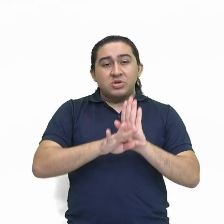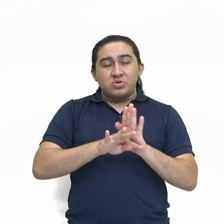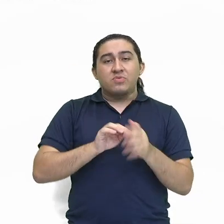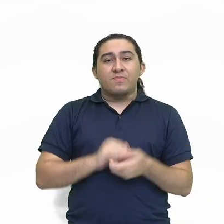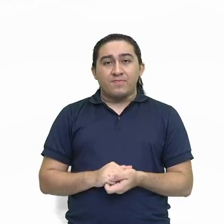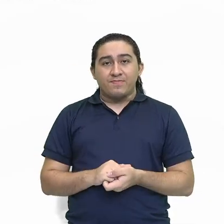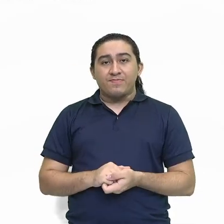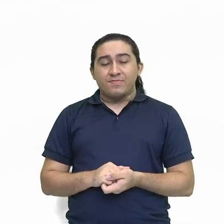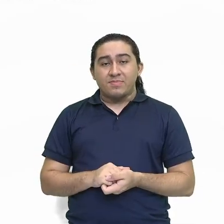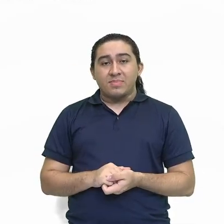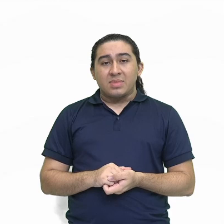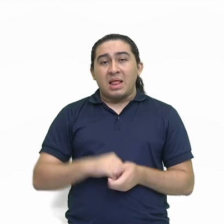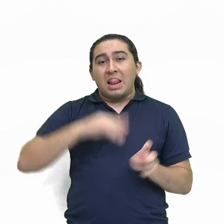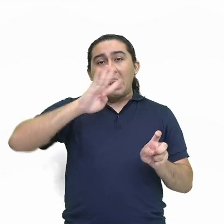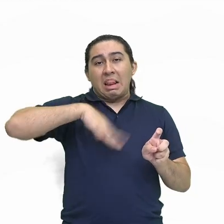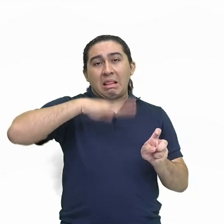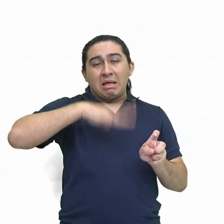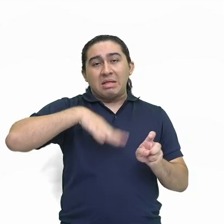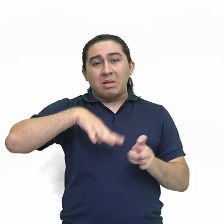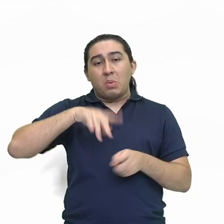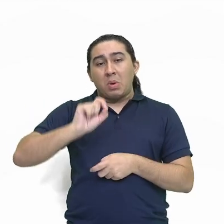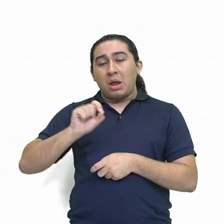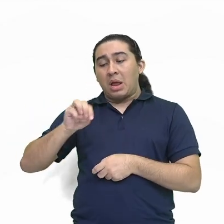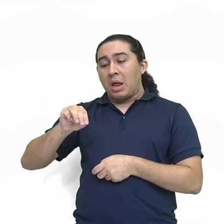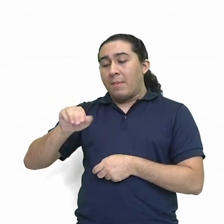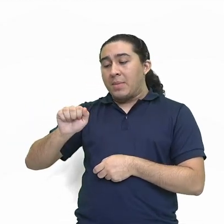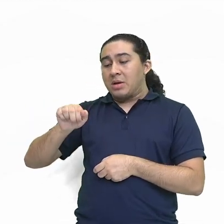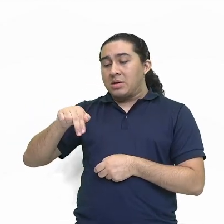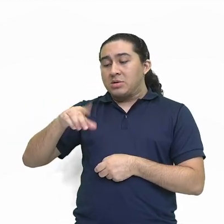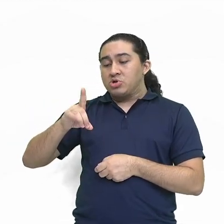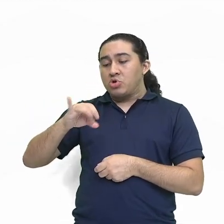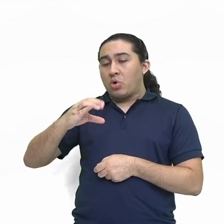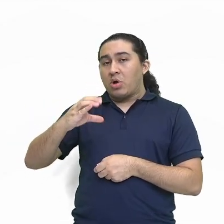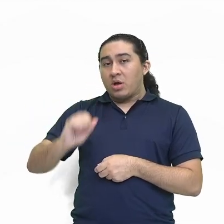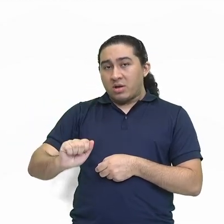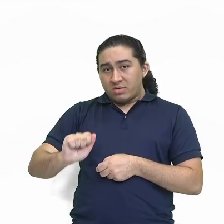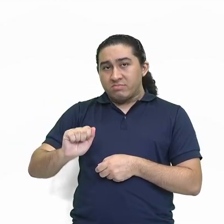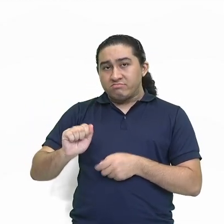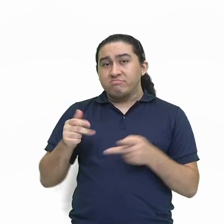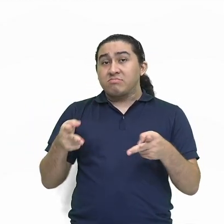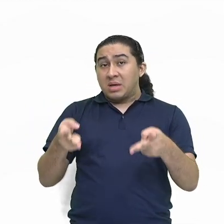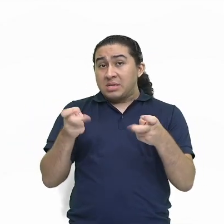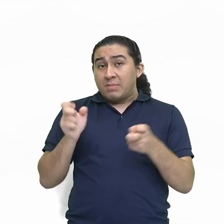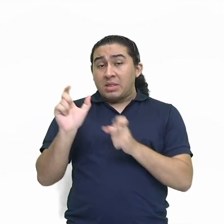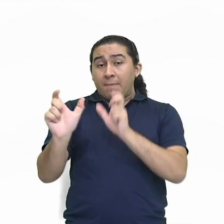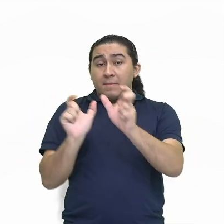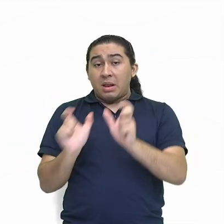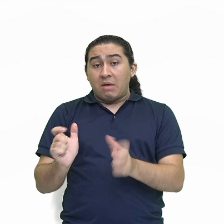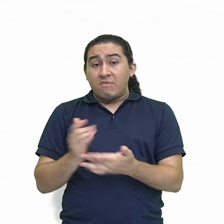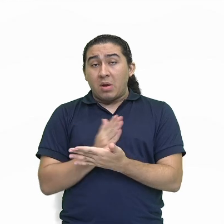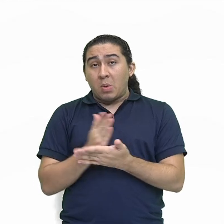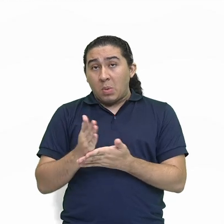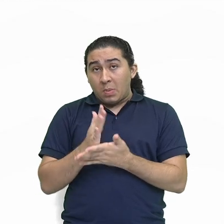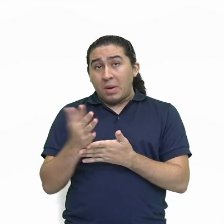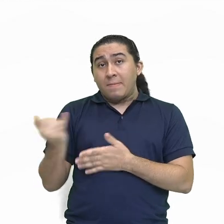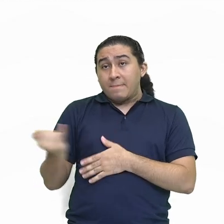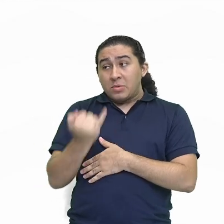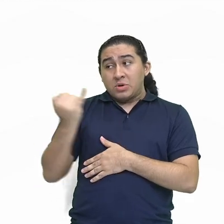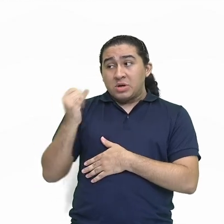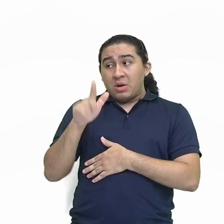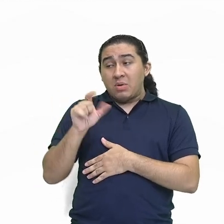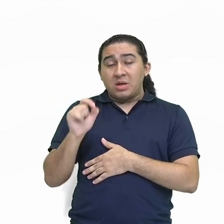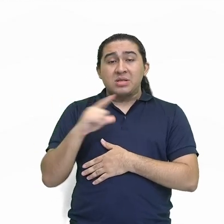da Mandioca. Então, vocês verifiquem que tem algumas palavras em destaques, nós chamamos de